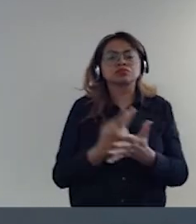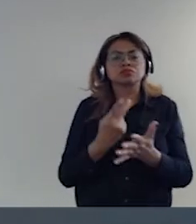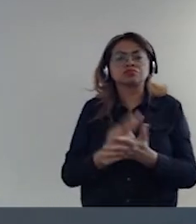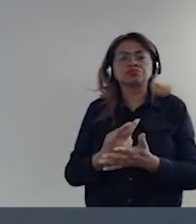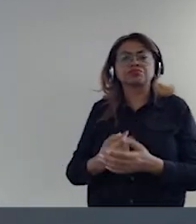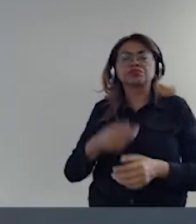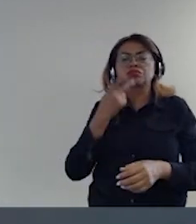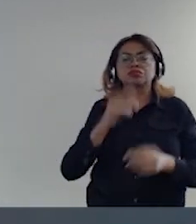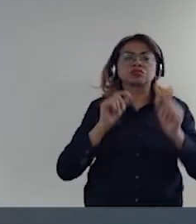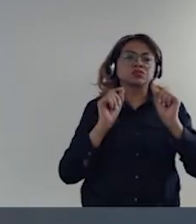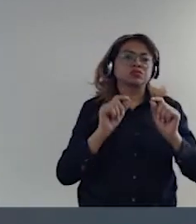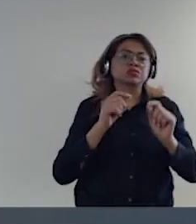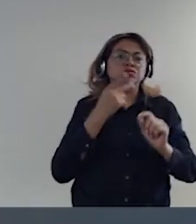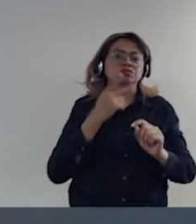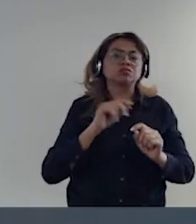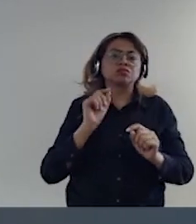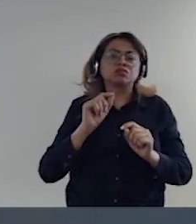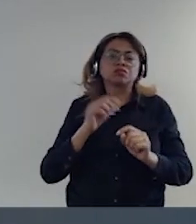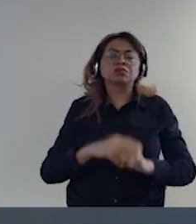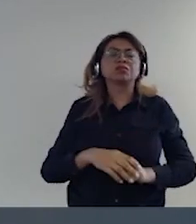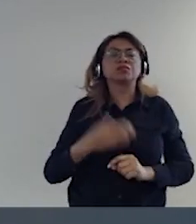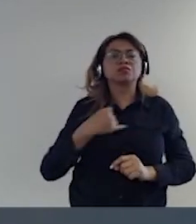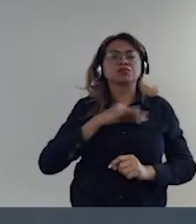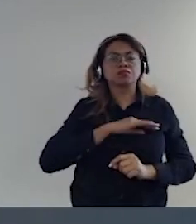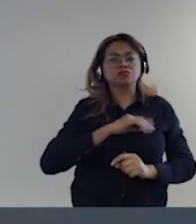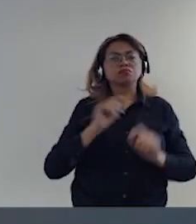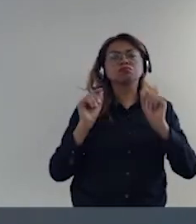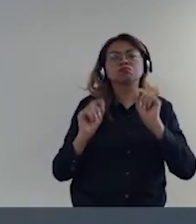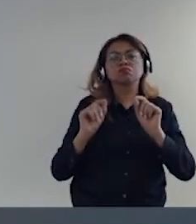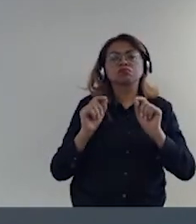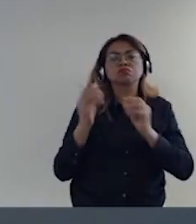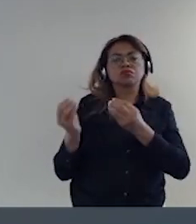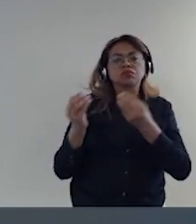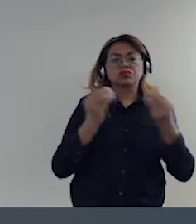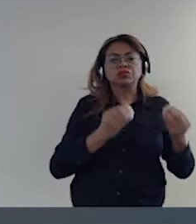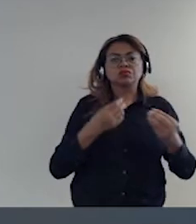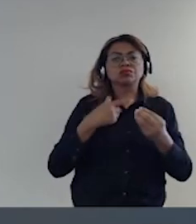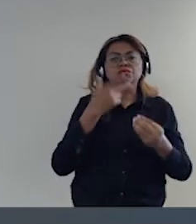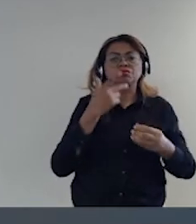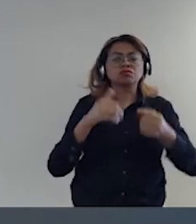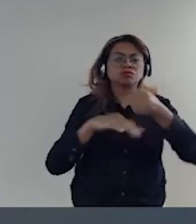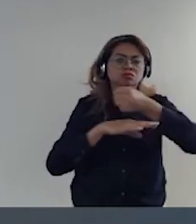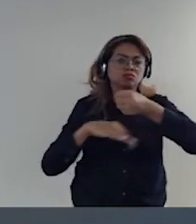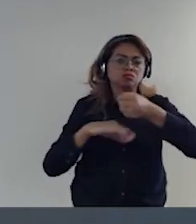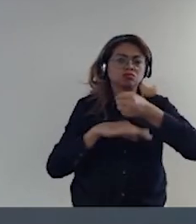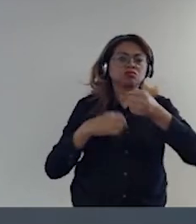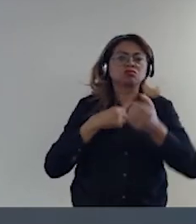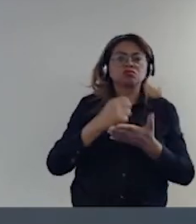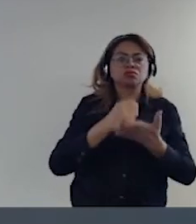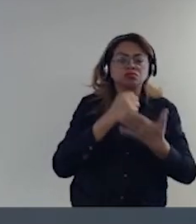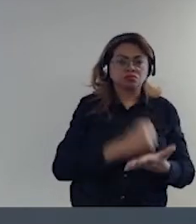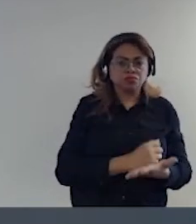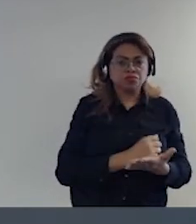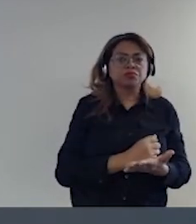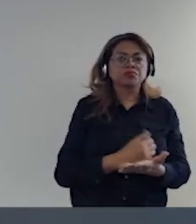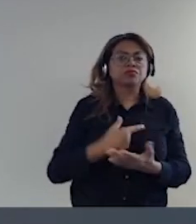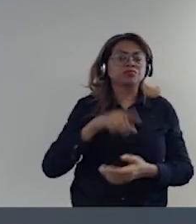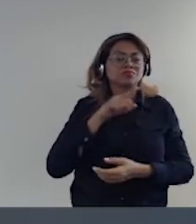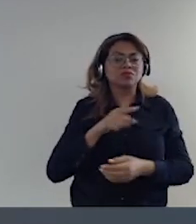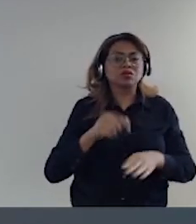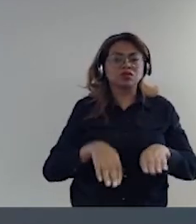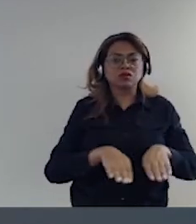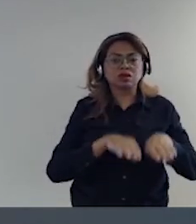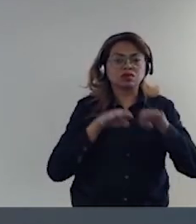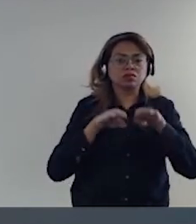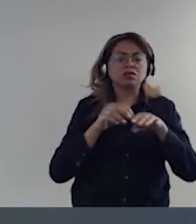oferta de modificação equitativa ele é justamente trazer um reequilíbrio para o contrato. Né? Então, a equidade